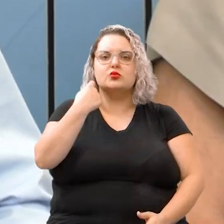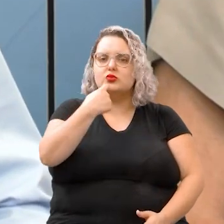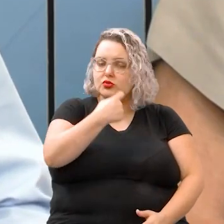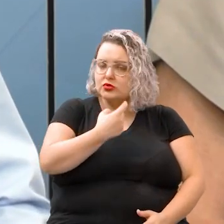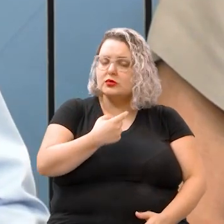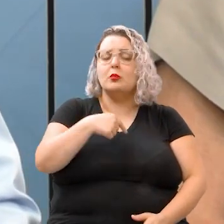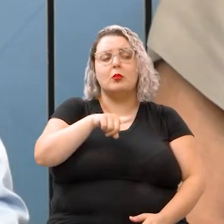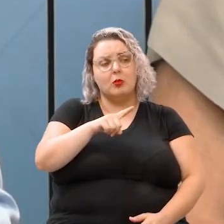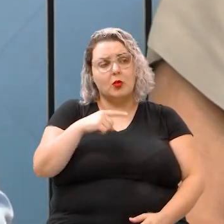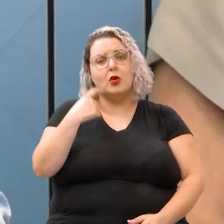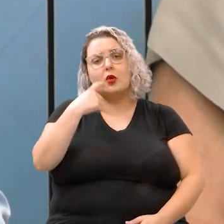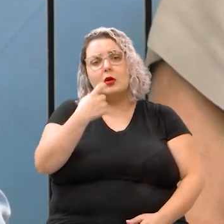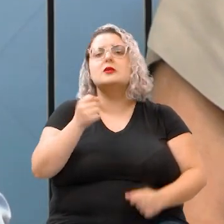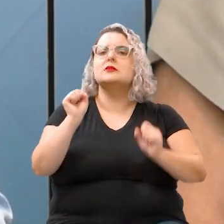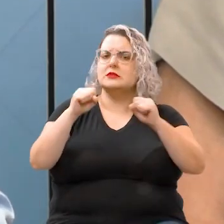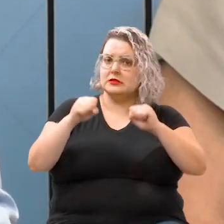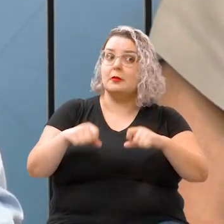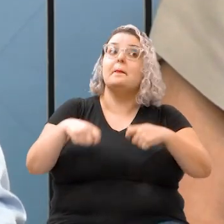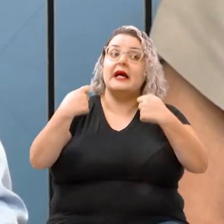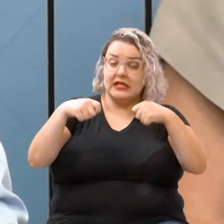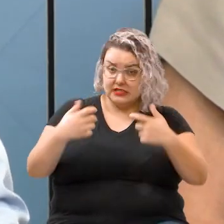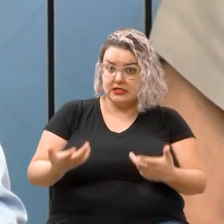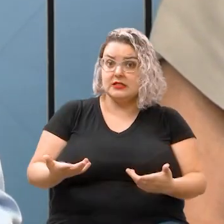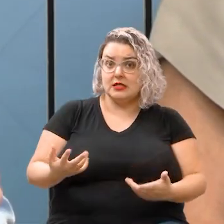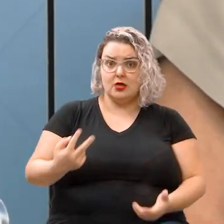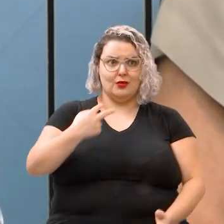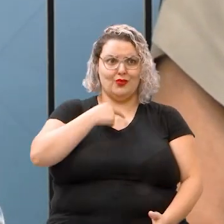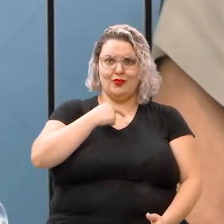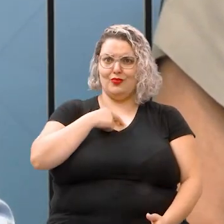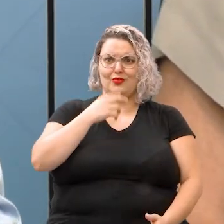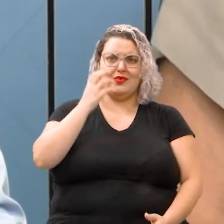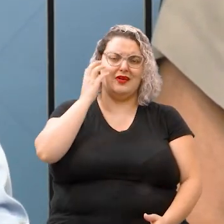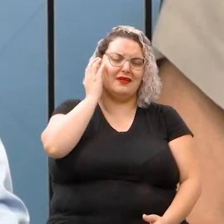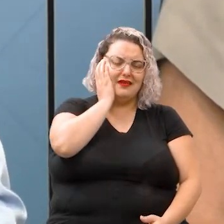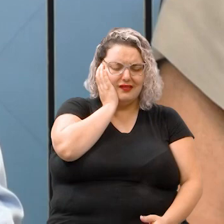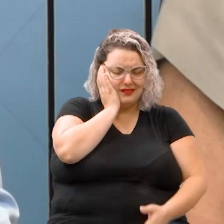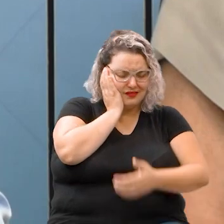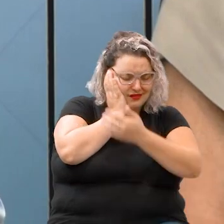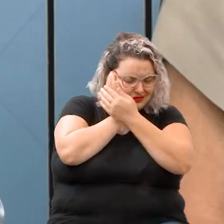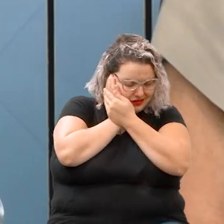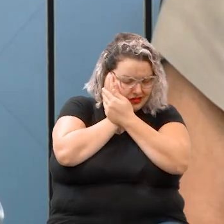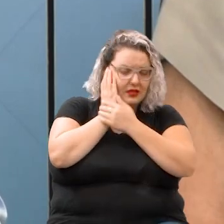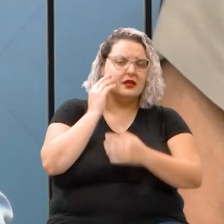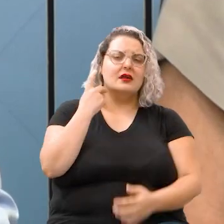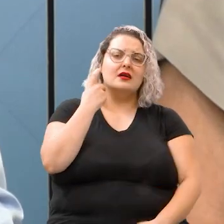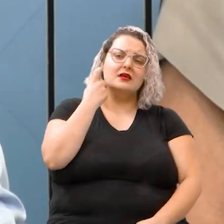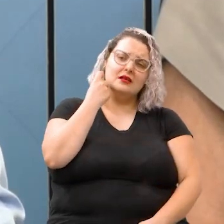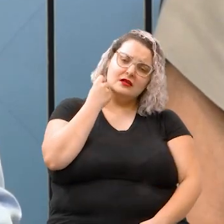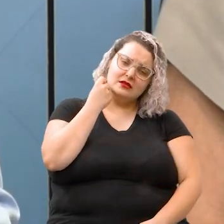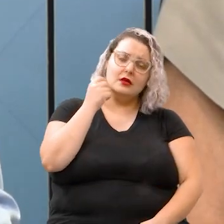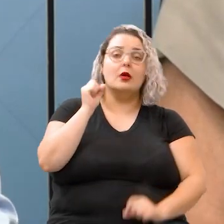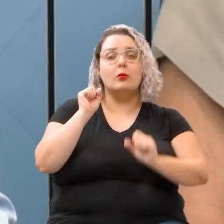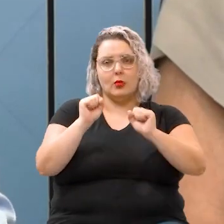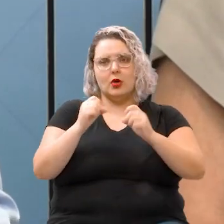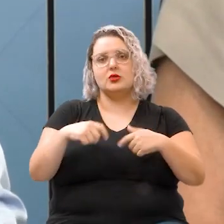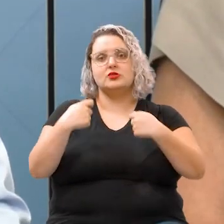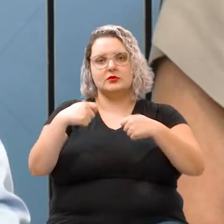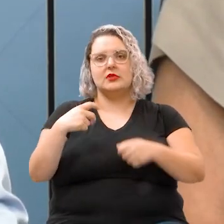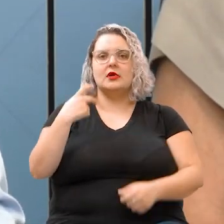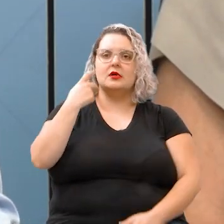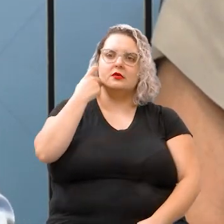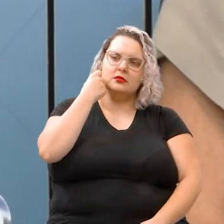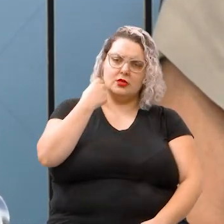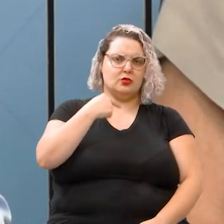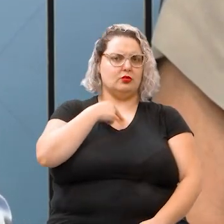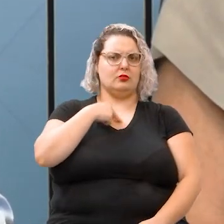dentista? Sim, pode. Aliás, deve, porque ela não pode ficar sentindo dor. Ela pode tomar anestesia? Pode. Ela deve tomar anestesia, o